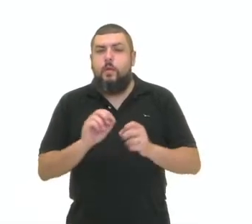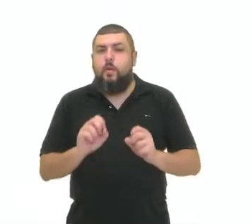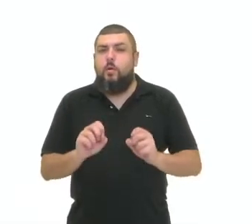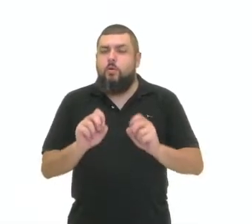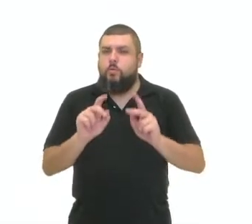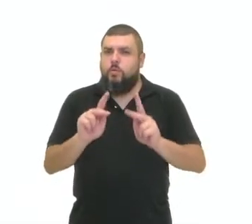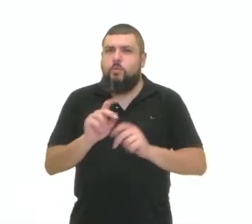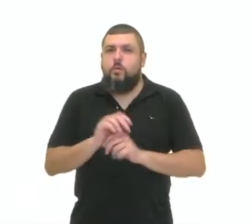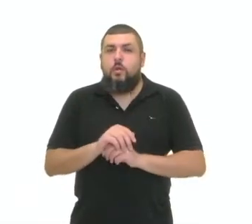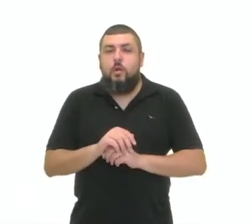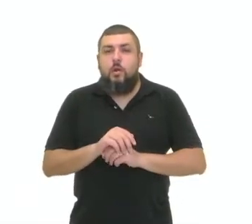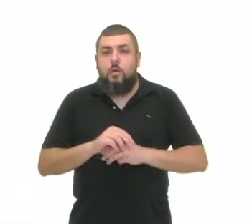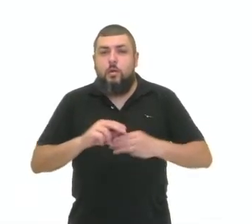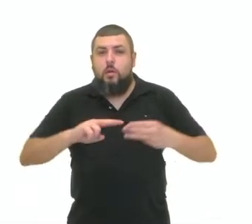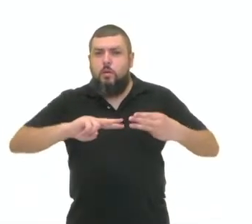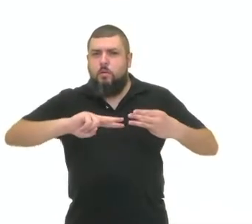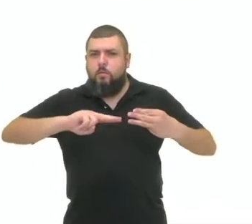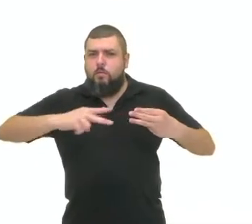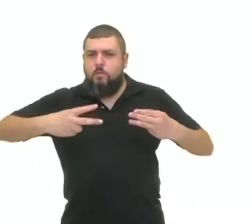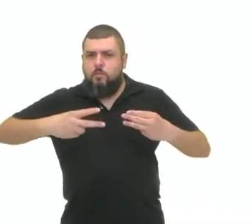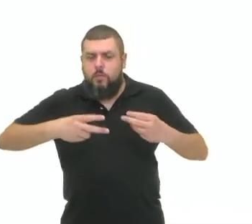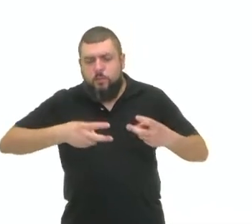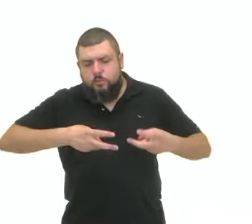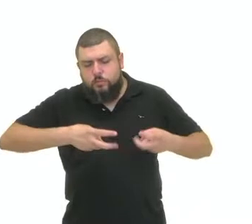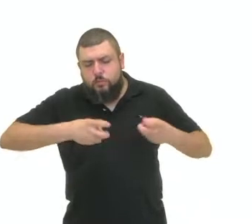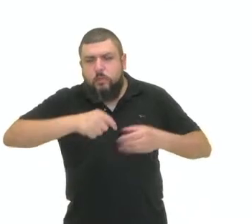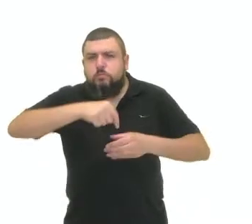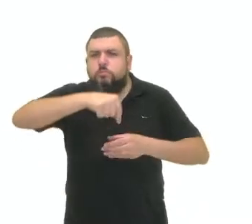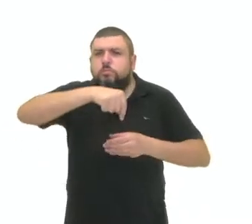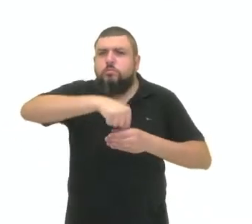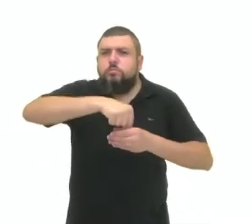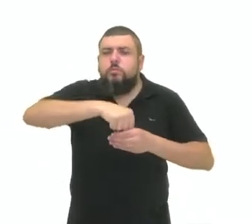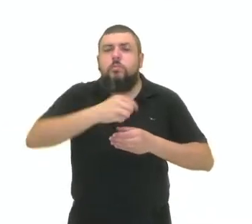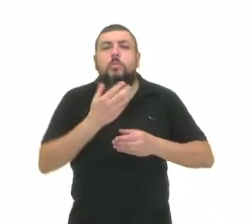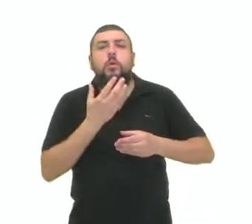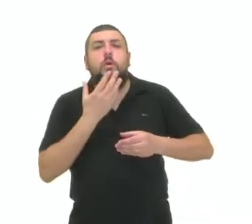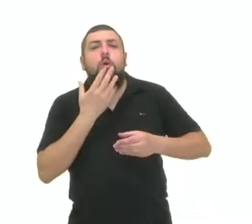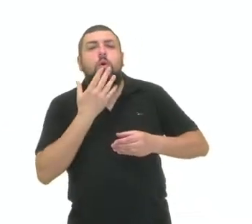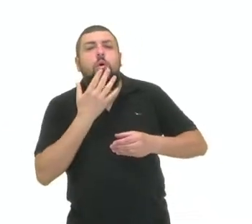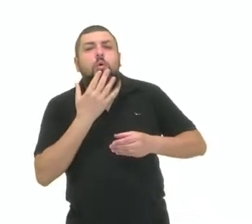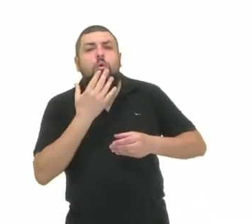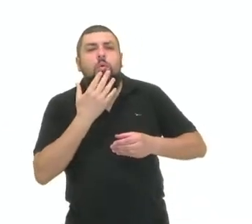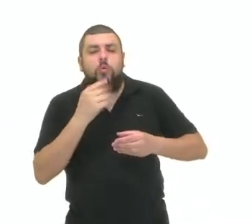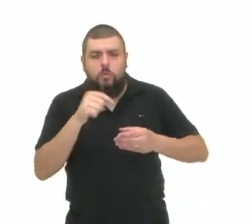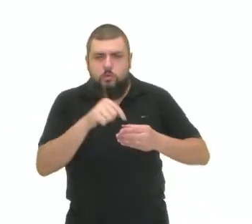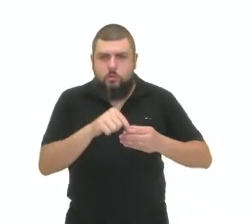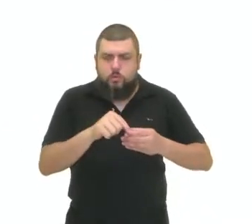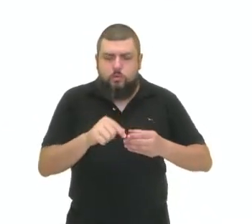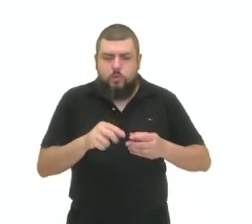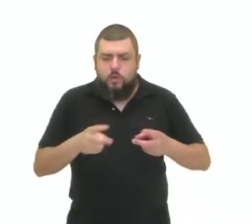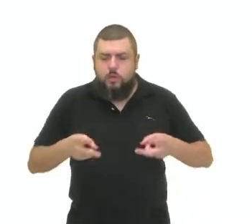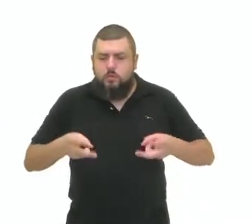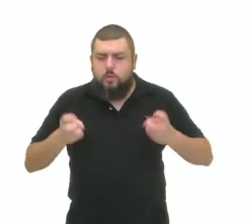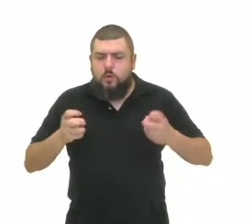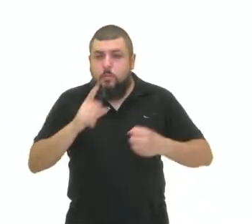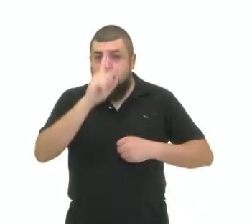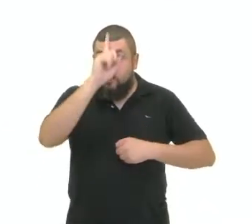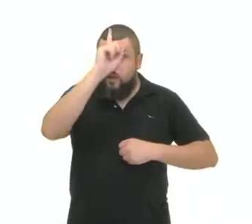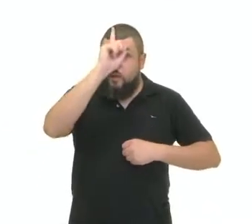das sementes, Mendel percebeu que a linhagem de sementes amarelas